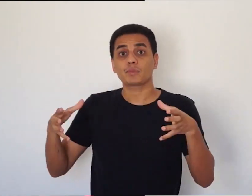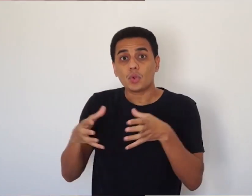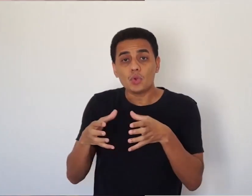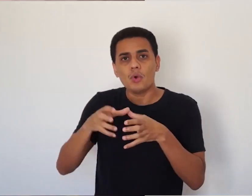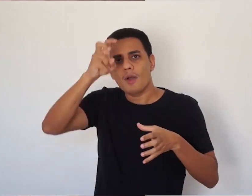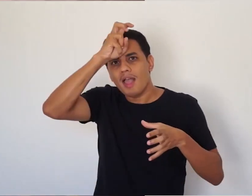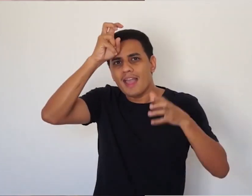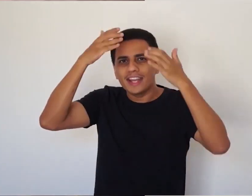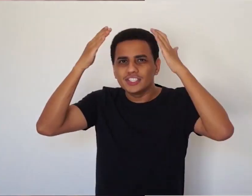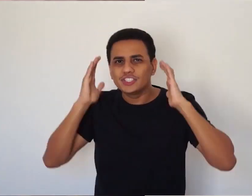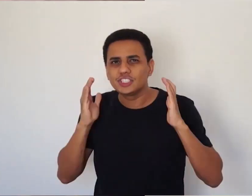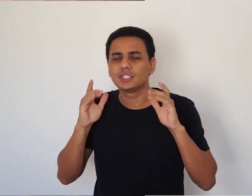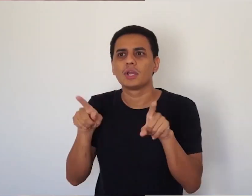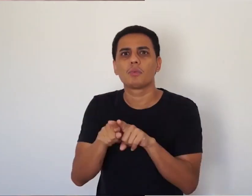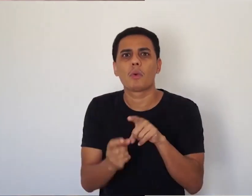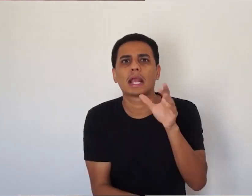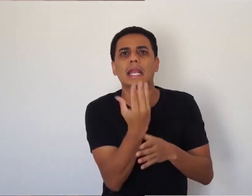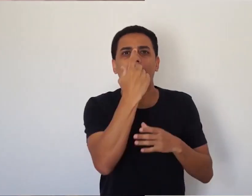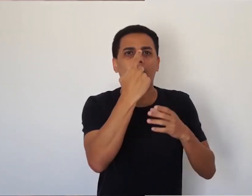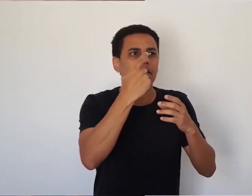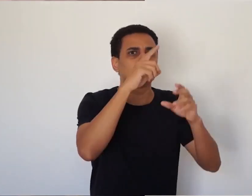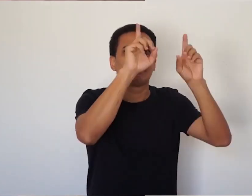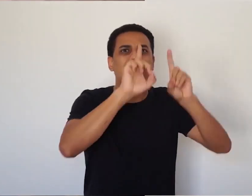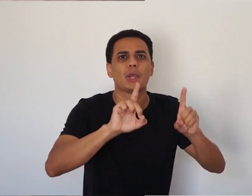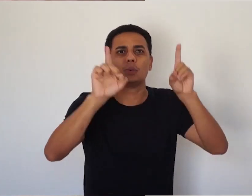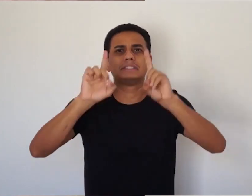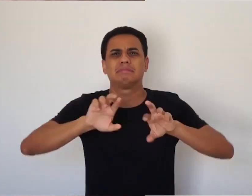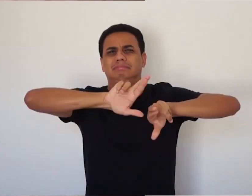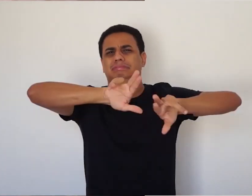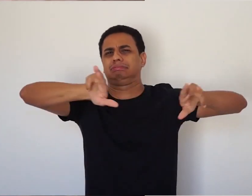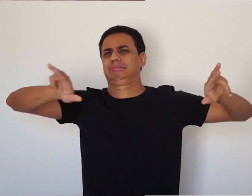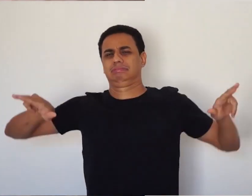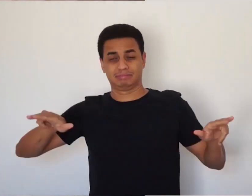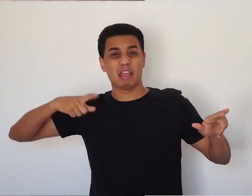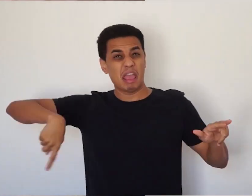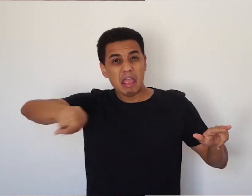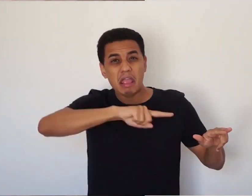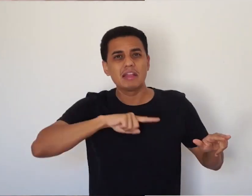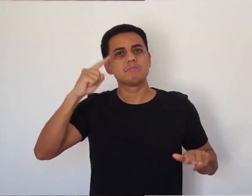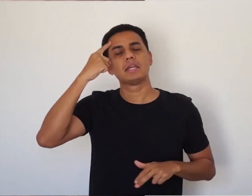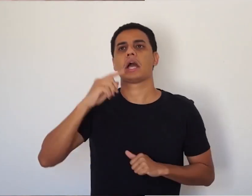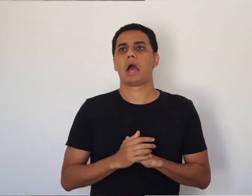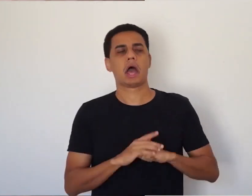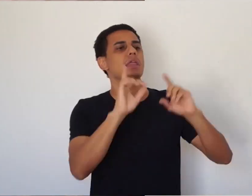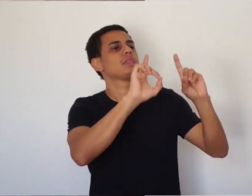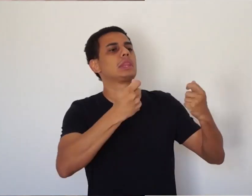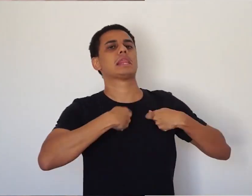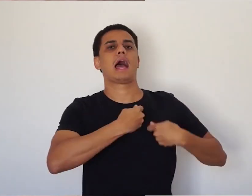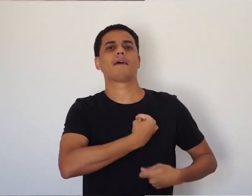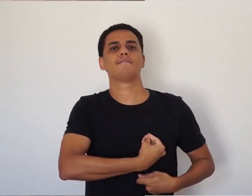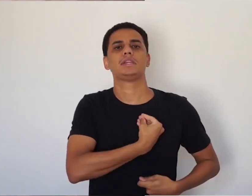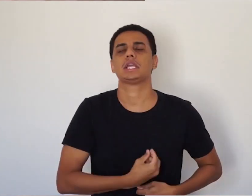hoje. Os egípcios, eles criam num panteão de deuses. Na verdade, eles viviam como se esses